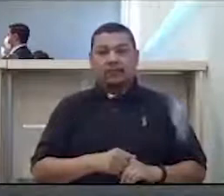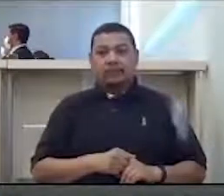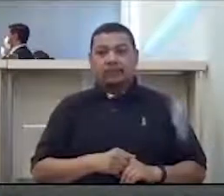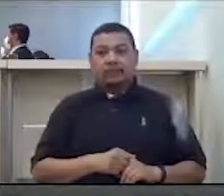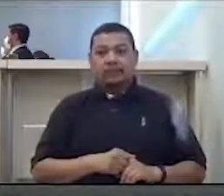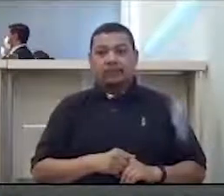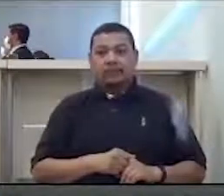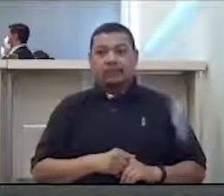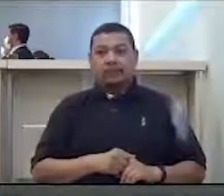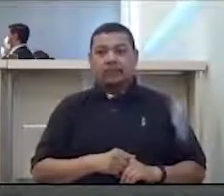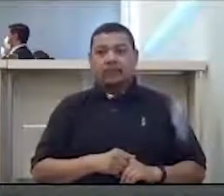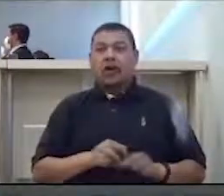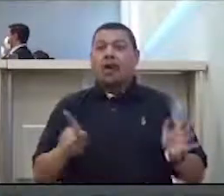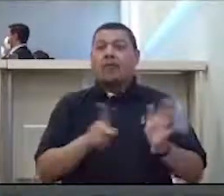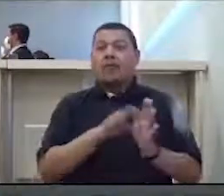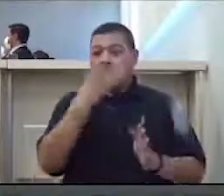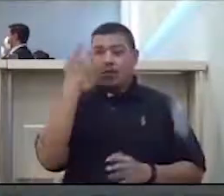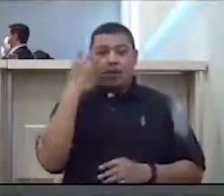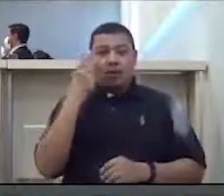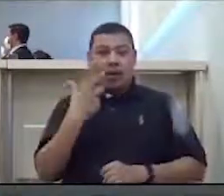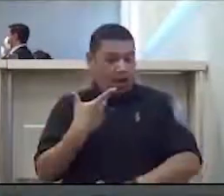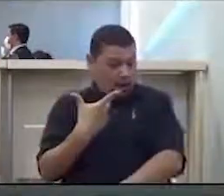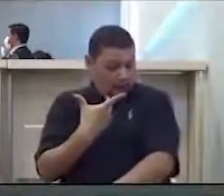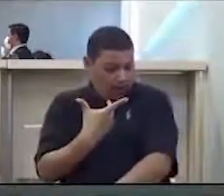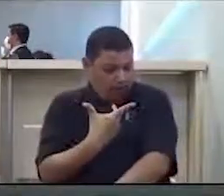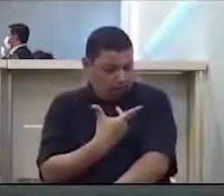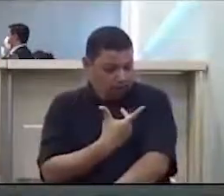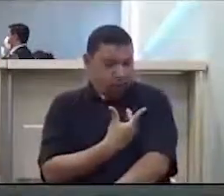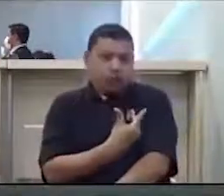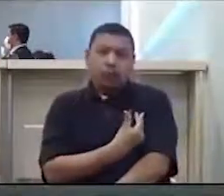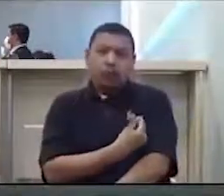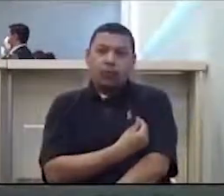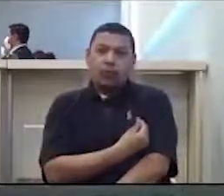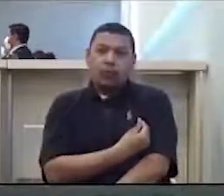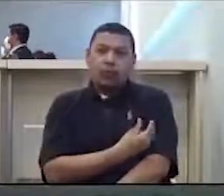injetando remédio sobre a sonda de uma mulher.